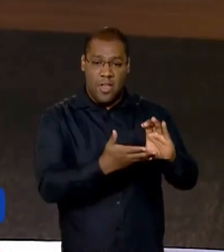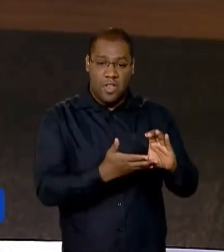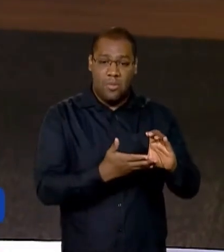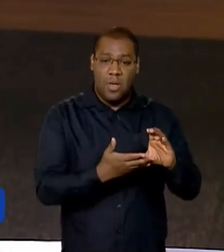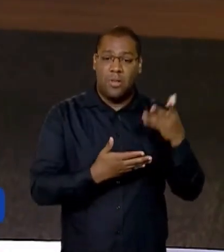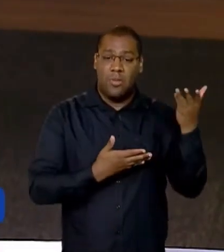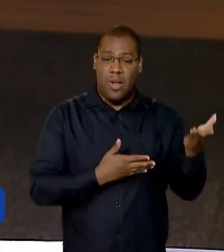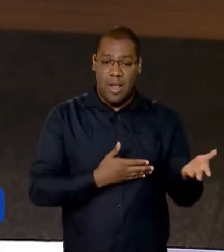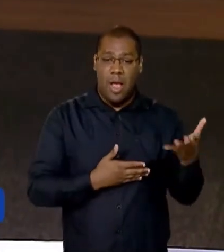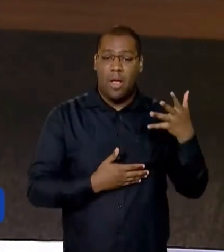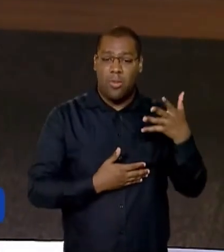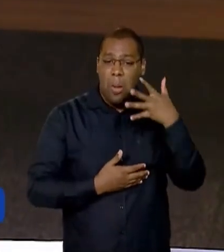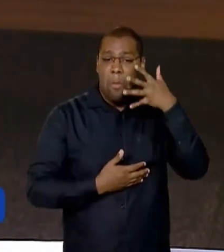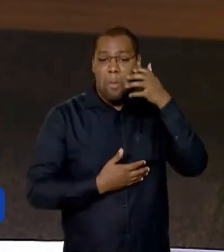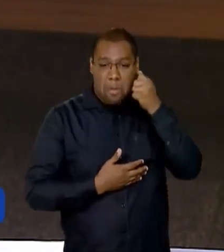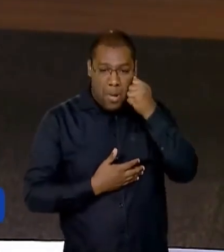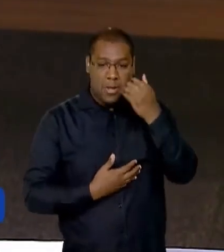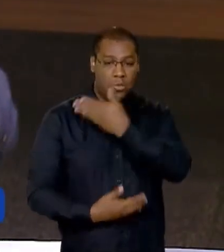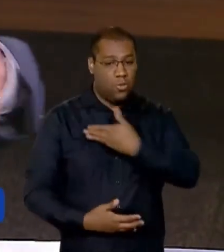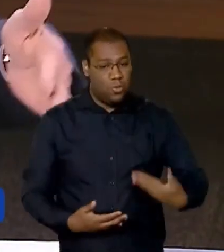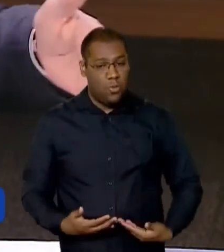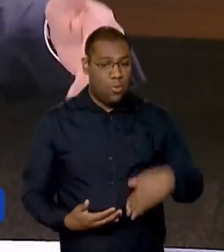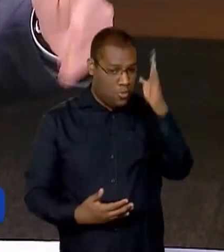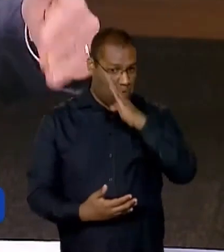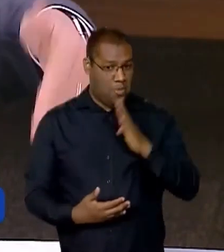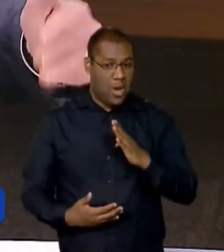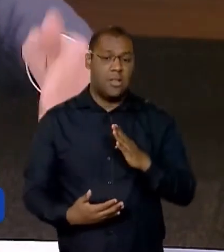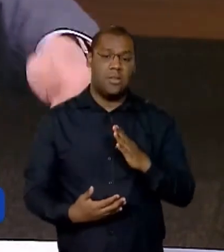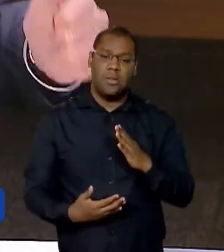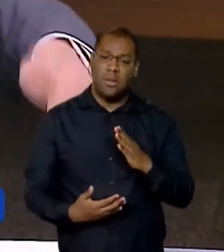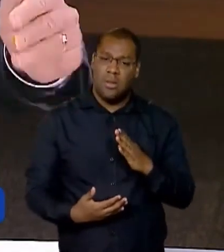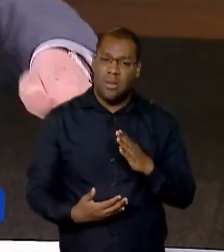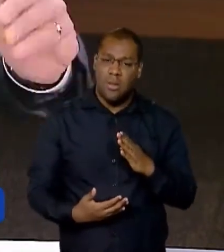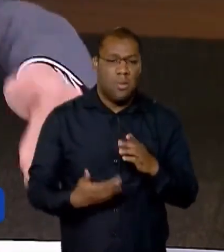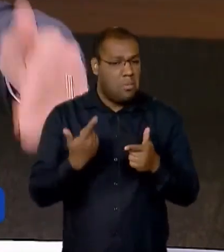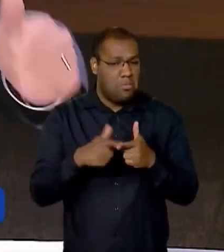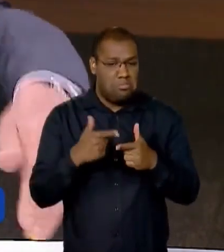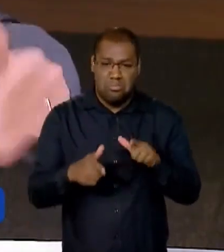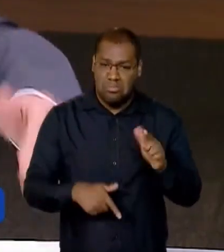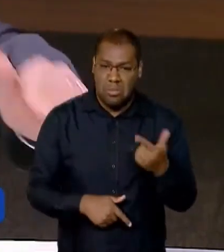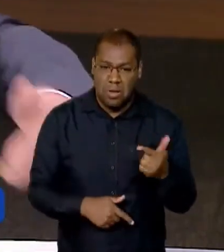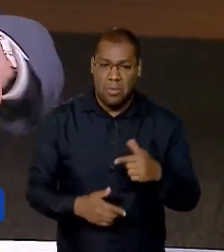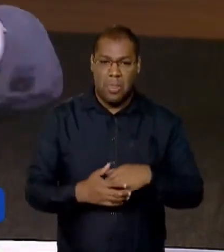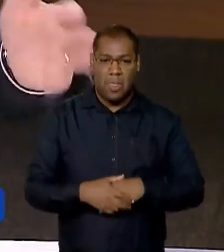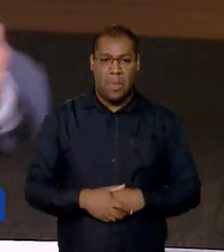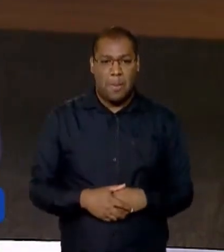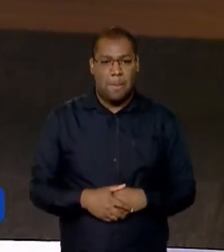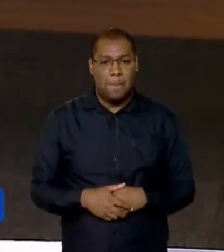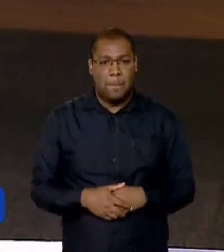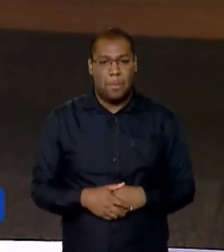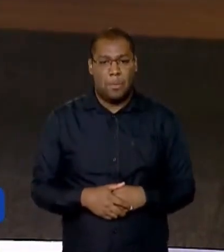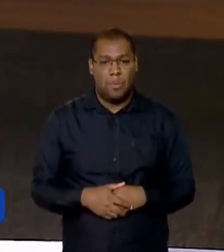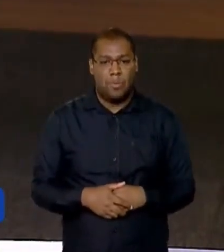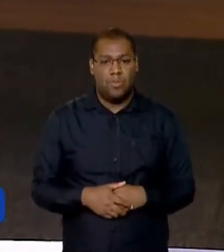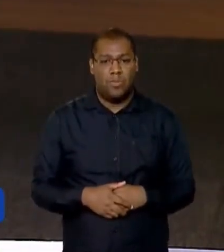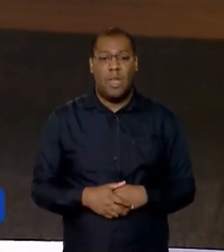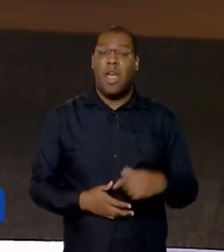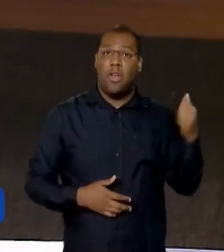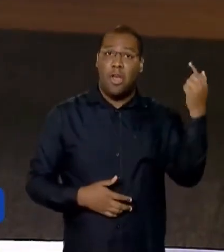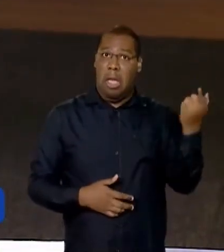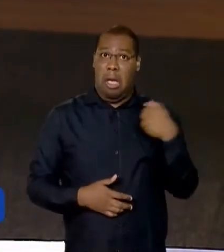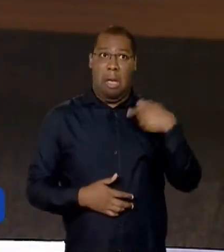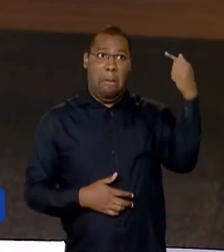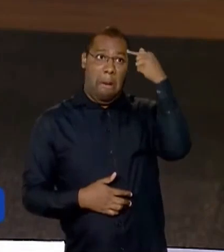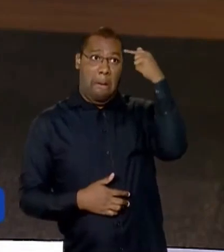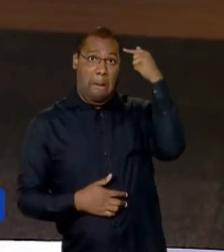nenhum nenhum que eu não possa ficar com o sistema financeiro todo santo dia todo santo dia todo santo dia só olhando o déficit fiscal